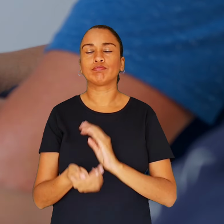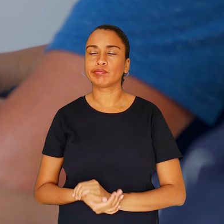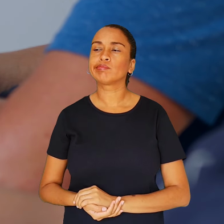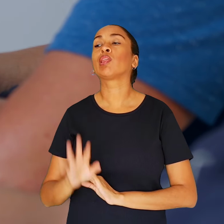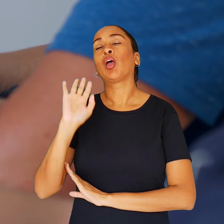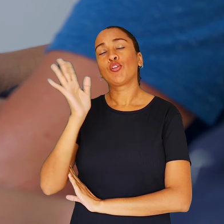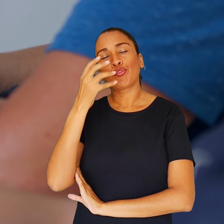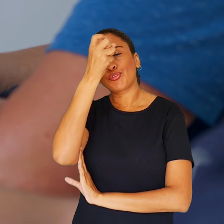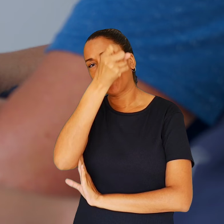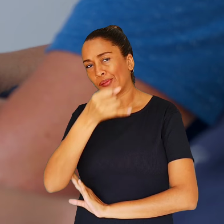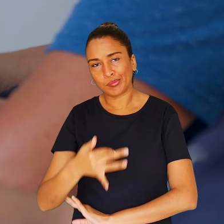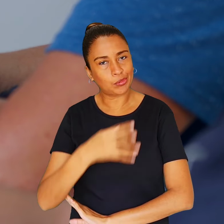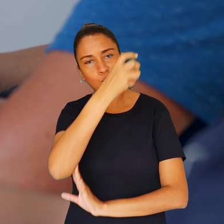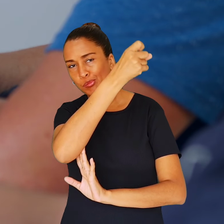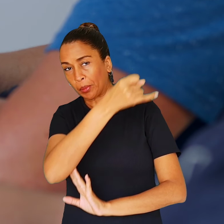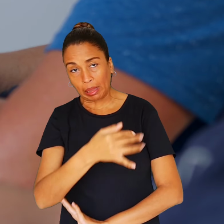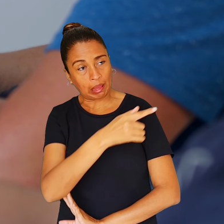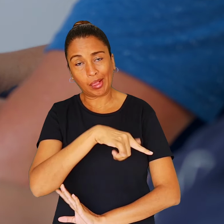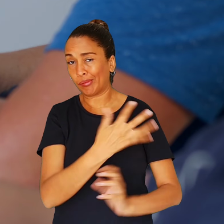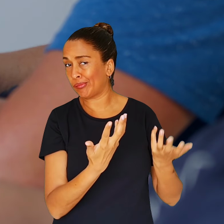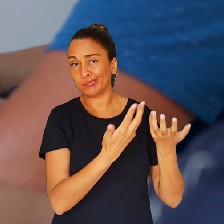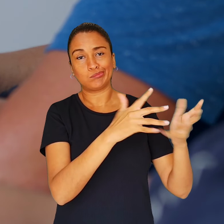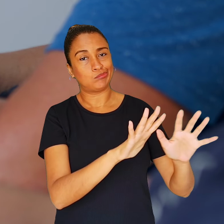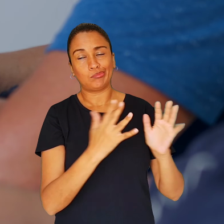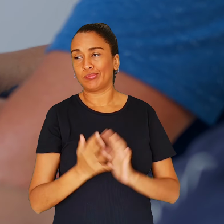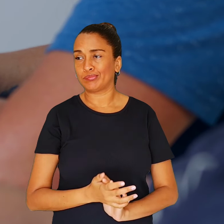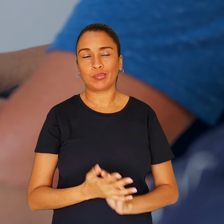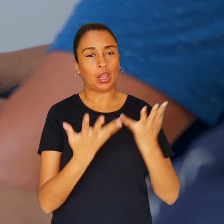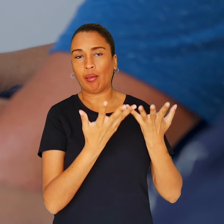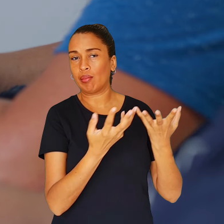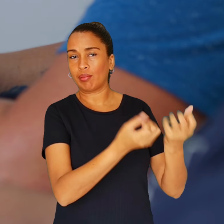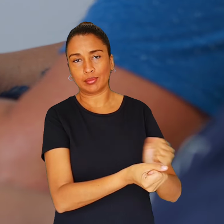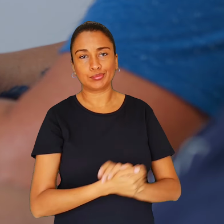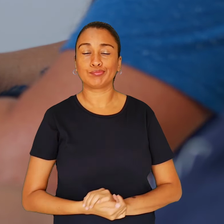Eu já falei. Eles não entendem, eles não querem fazer assim. Não.